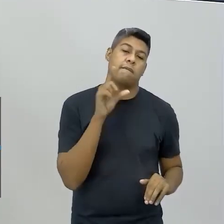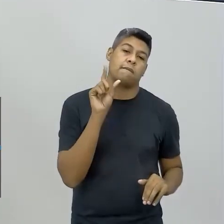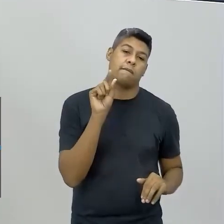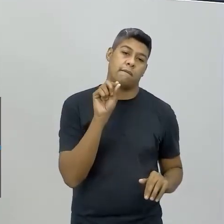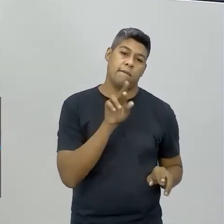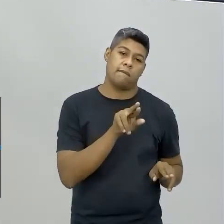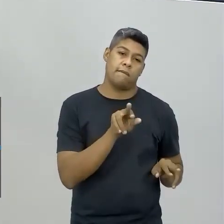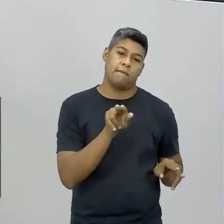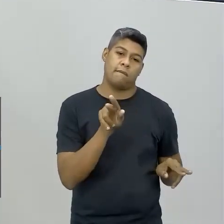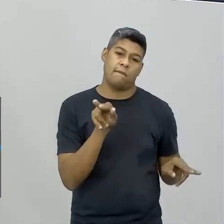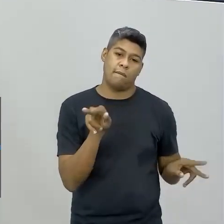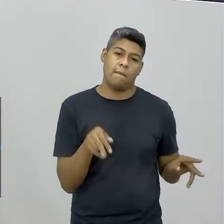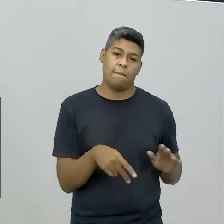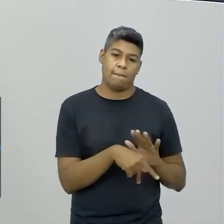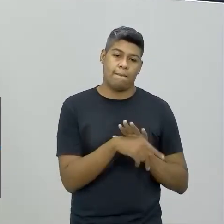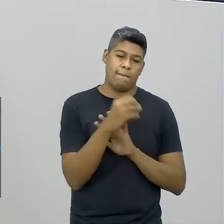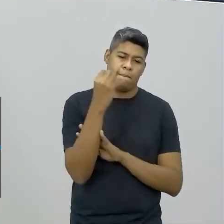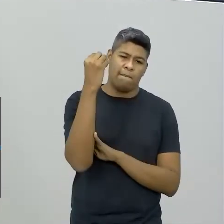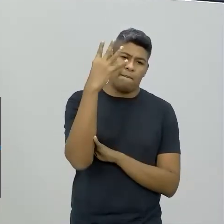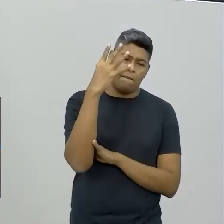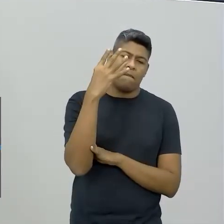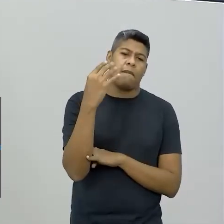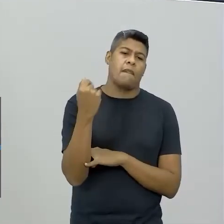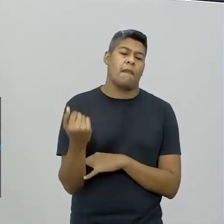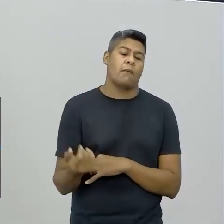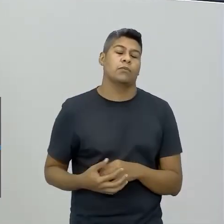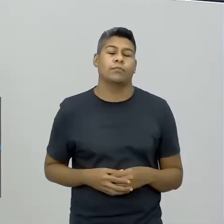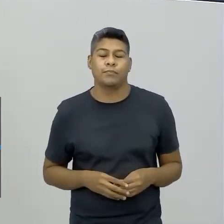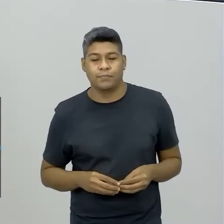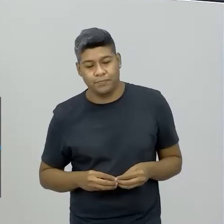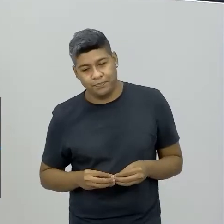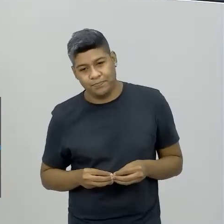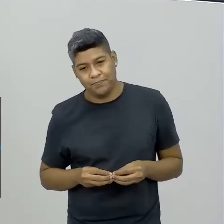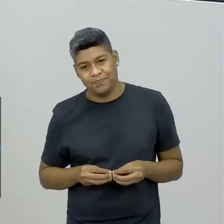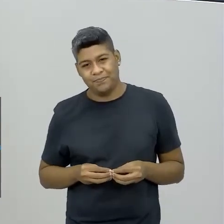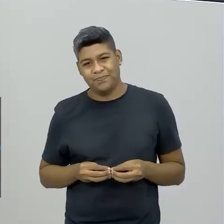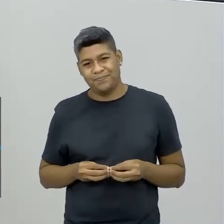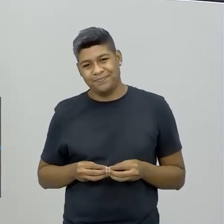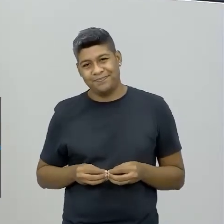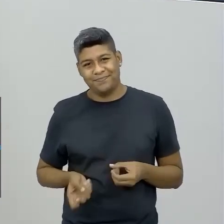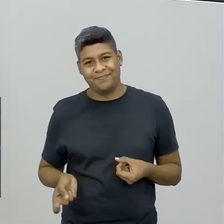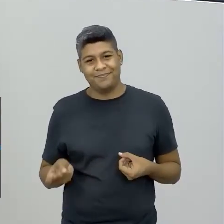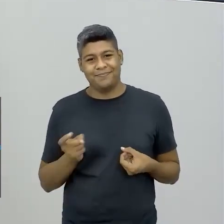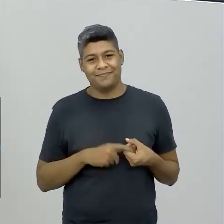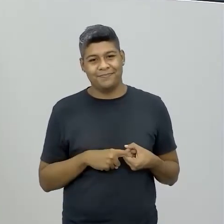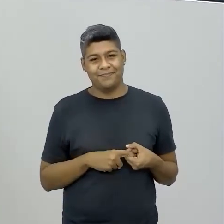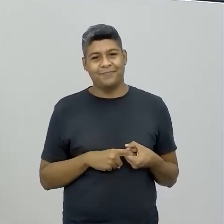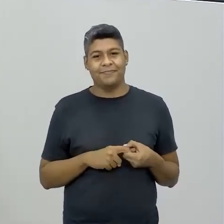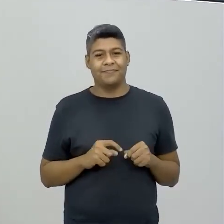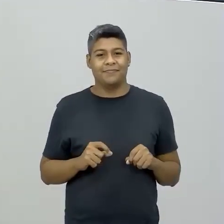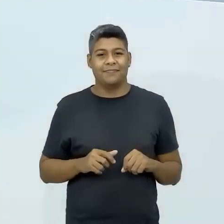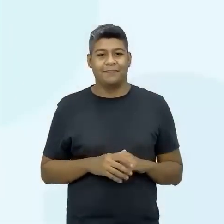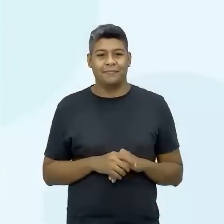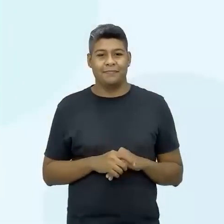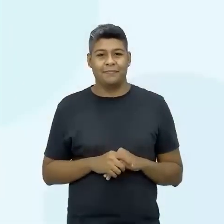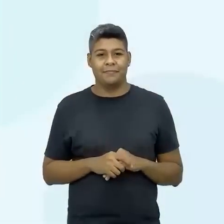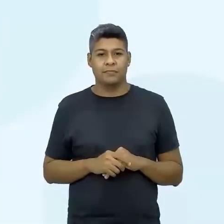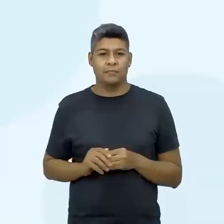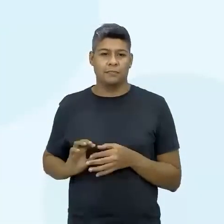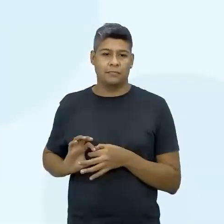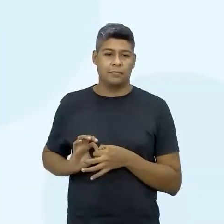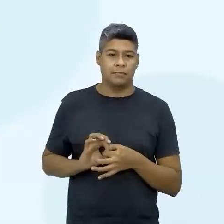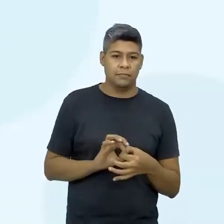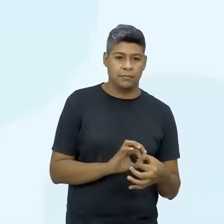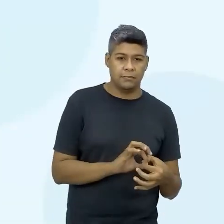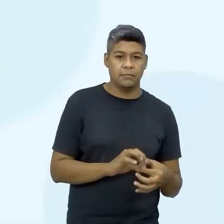mais variadas, desde luz, som, né, calor e entre outras. Beleza? Voltando aqui para a nossa telinha, vamos dar continuidade, nós já